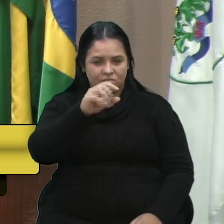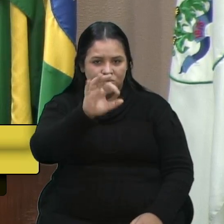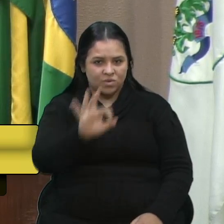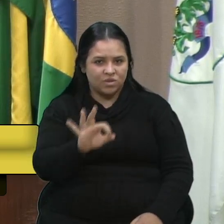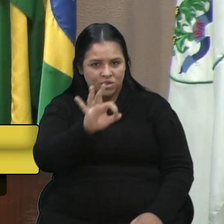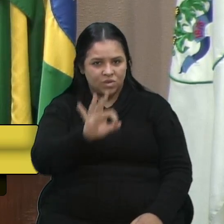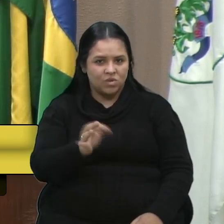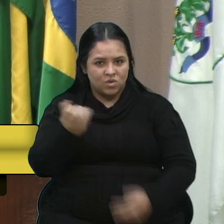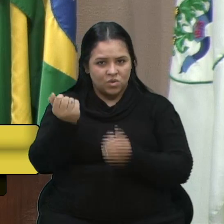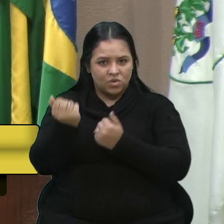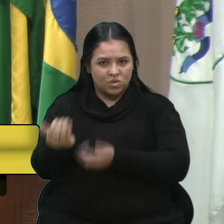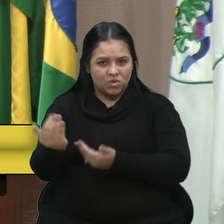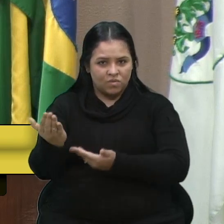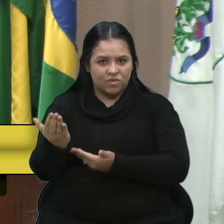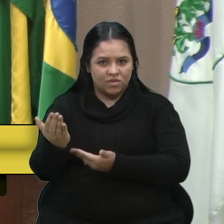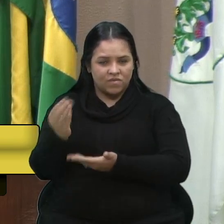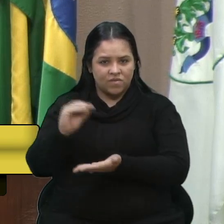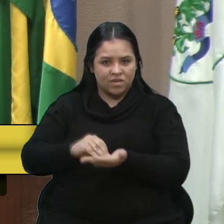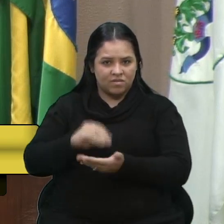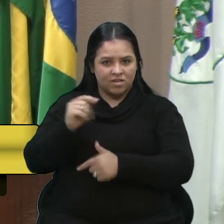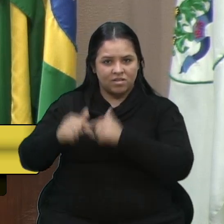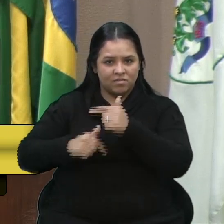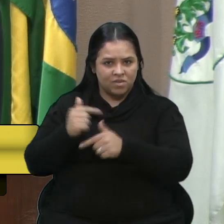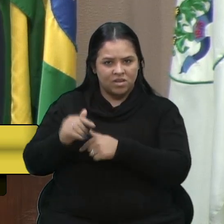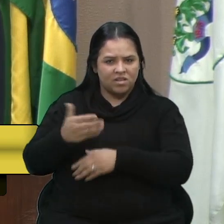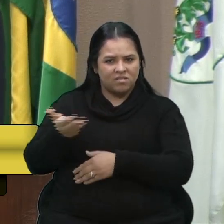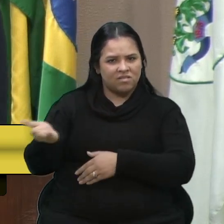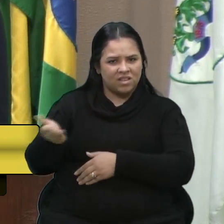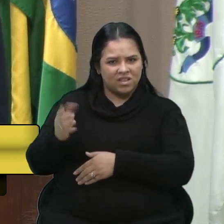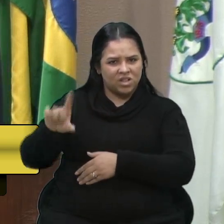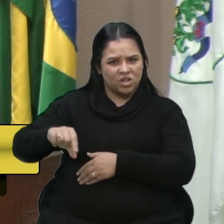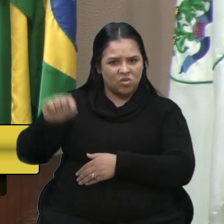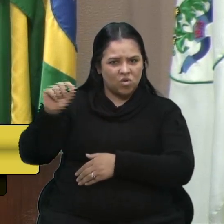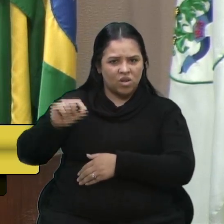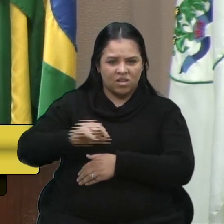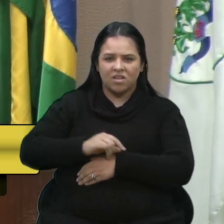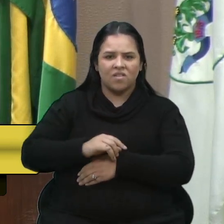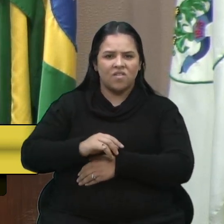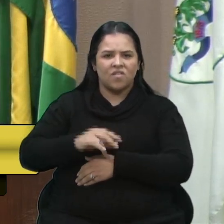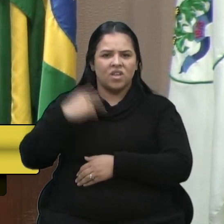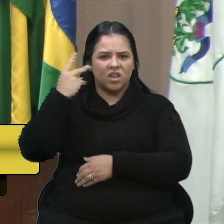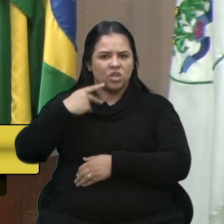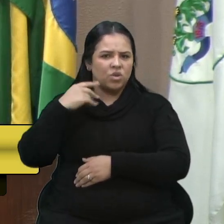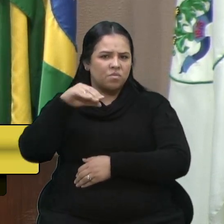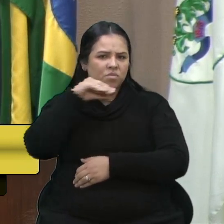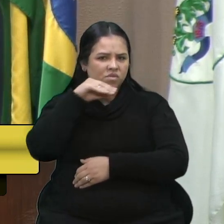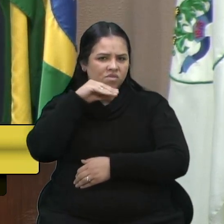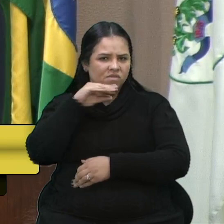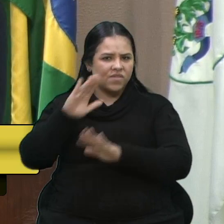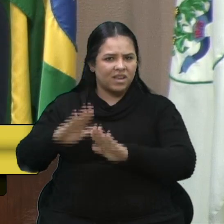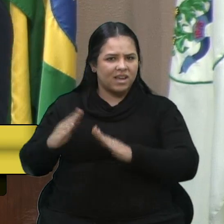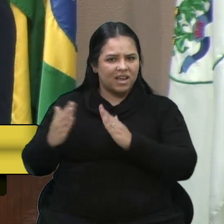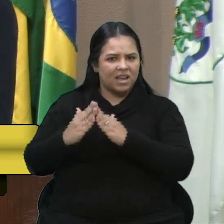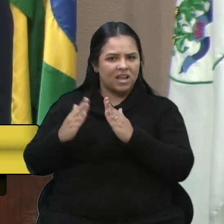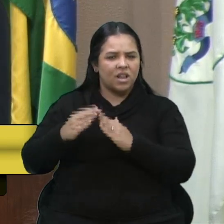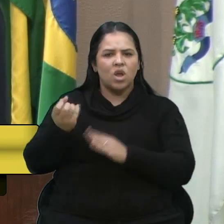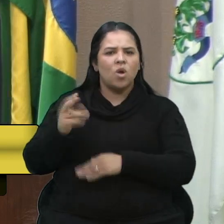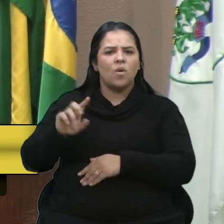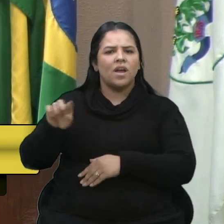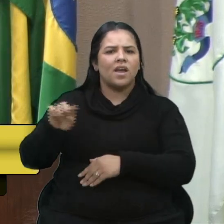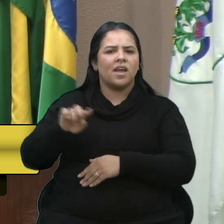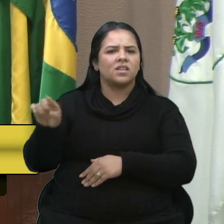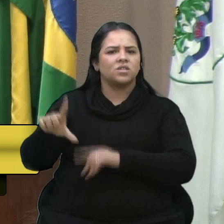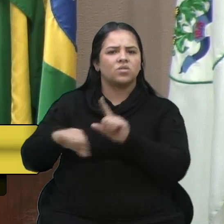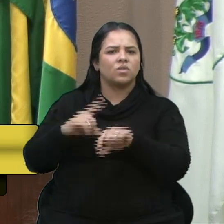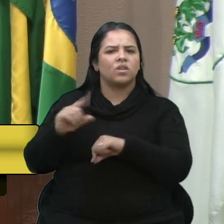jovens estão desempregados, será que eles preferem, vereador Bortola, estar em casa? Ou será que eles preferiam daqui a pouco estar numa